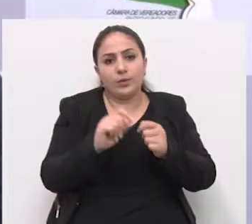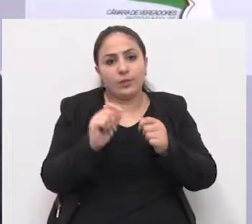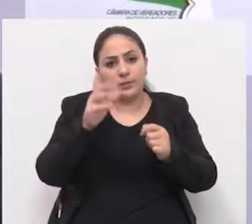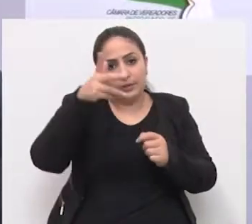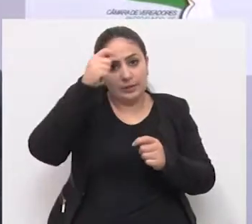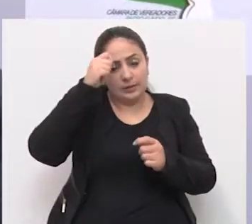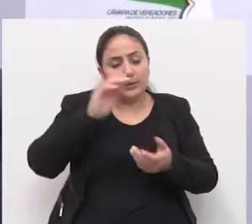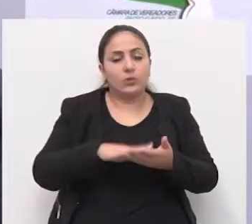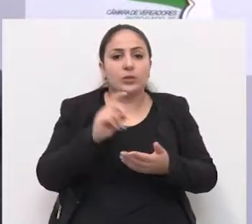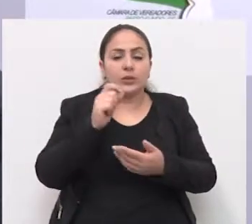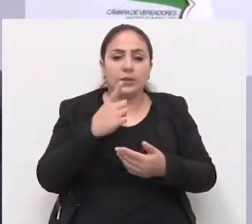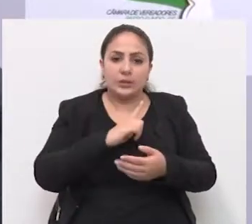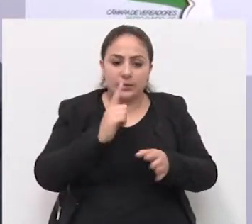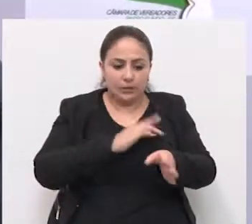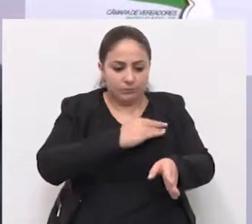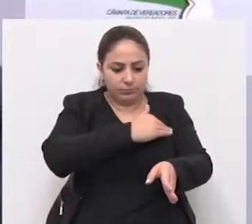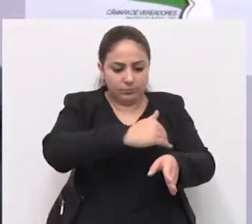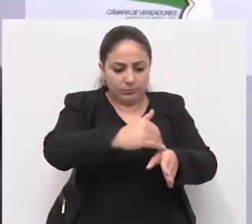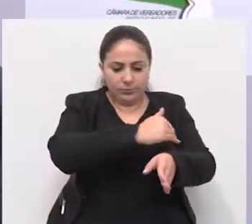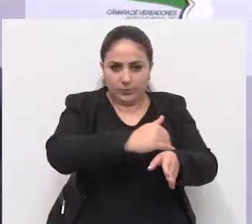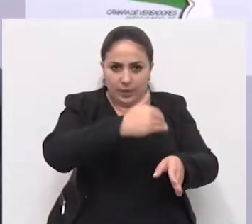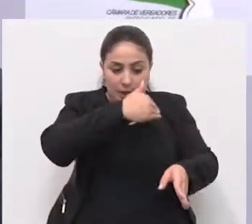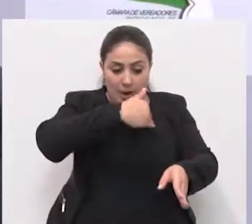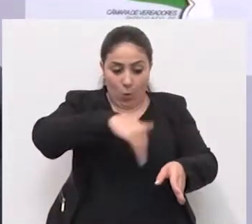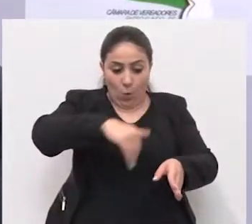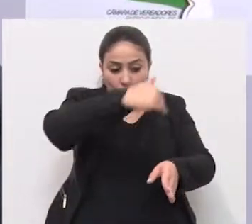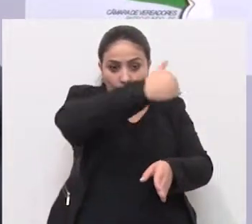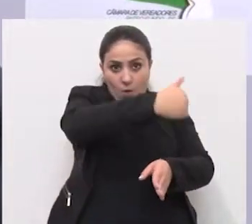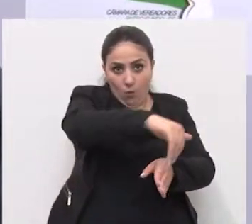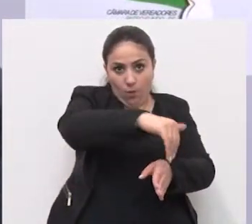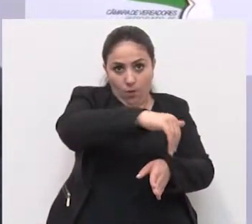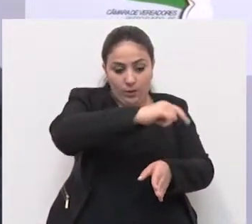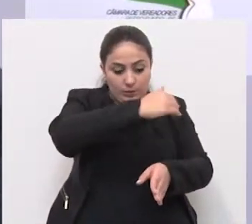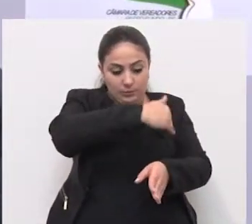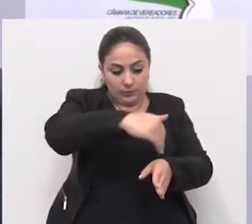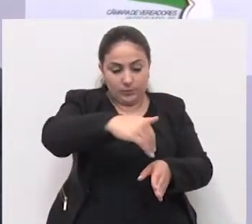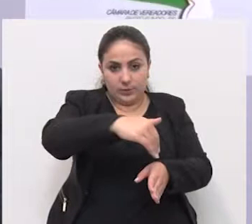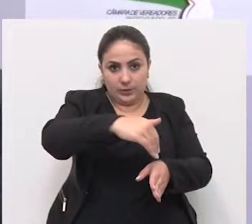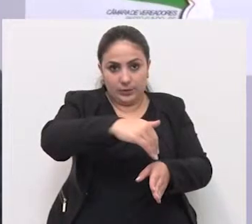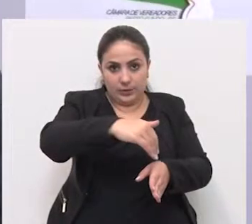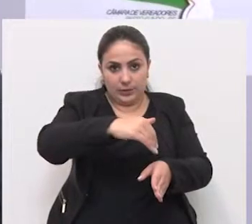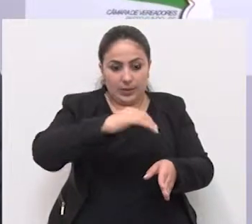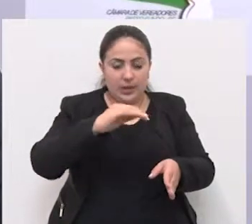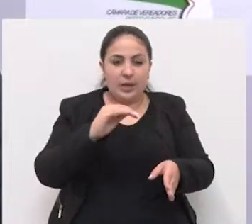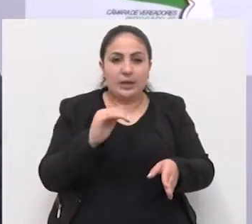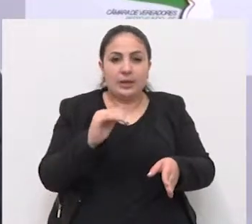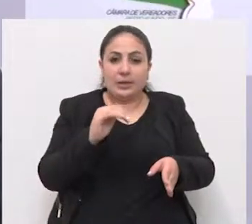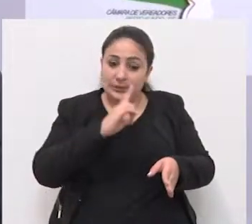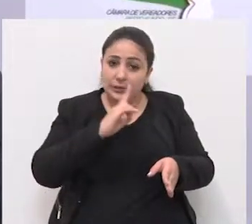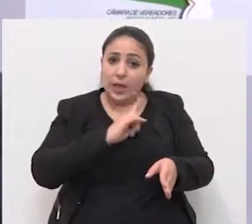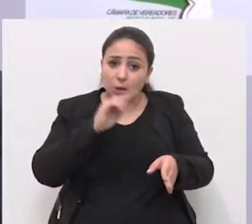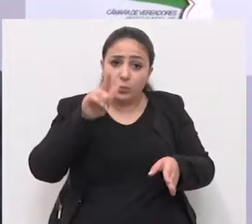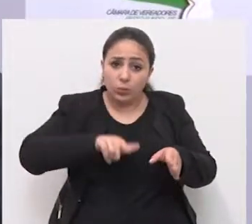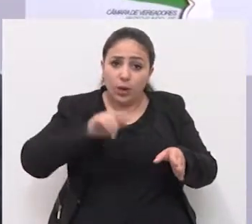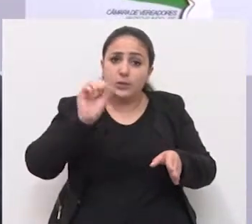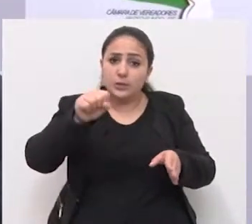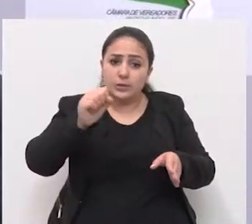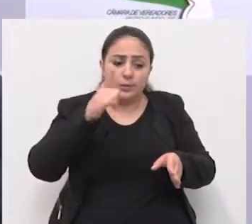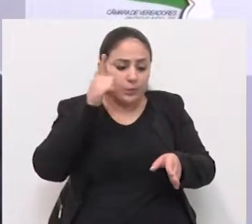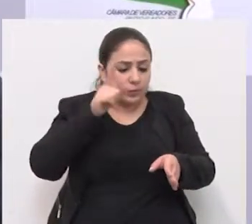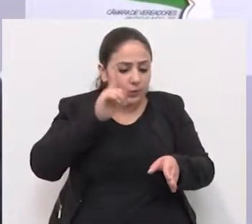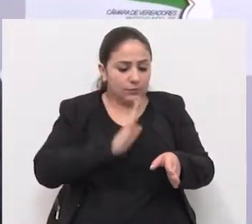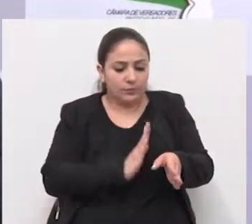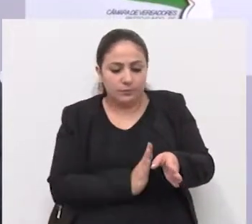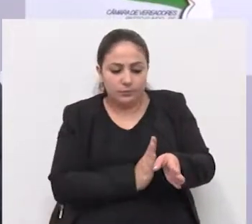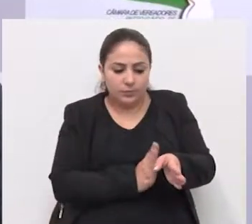de Trânsito, possa analisar, que tem um canteiro aqui na travessa Dr. João Freitas, onde tem espaço suficiente